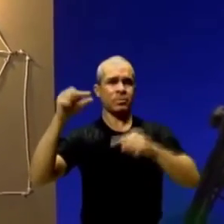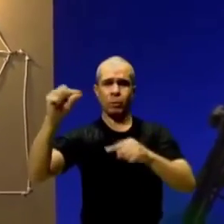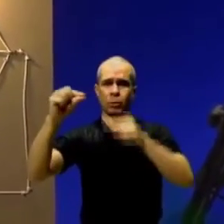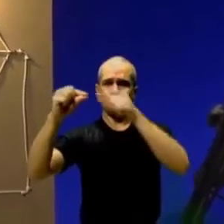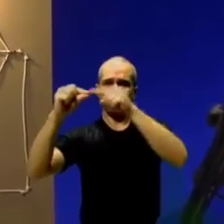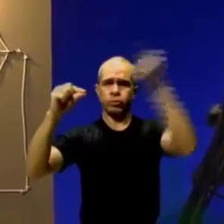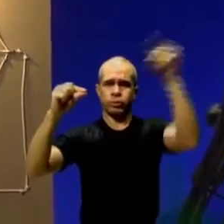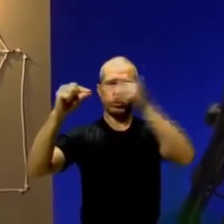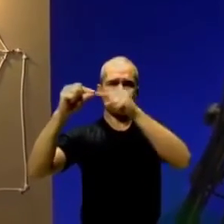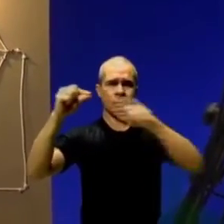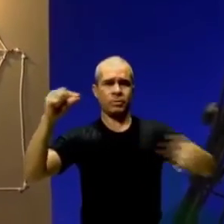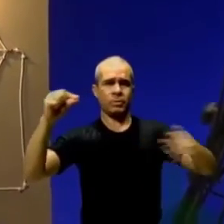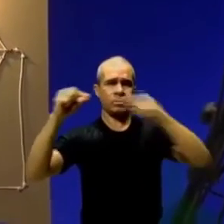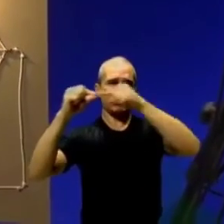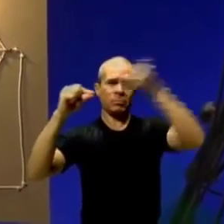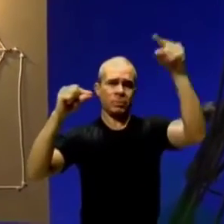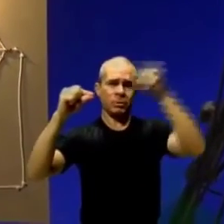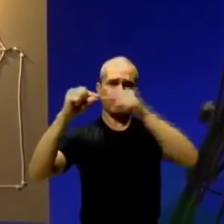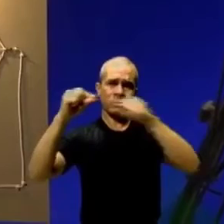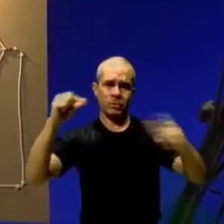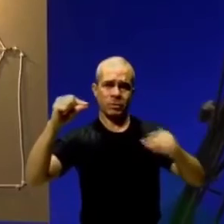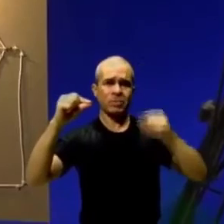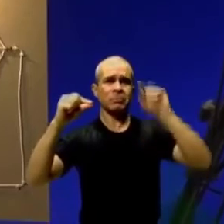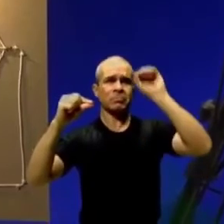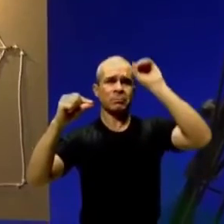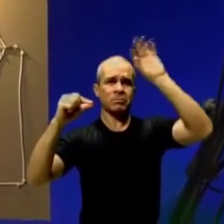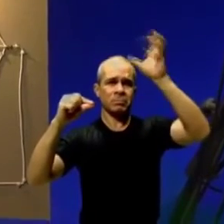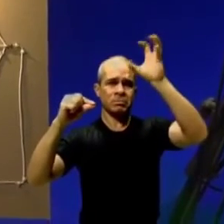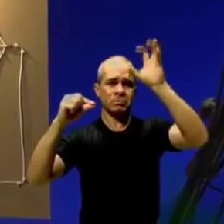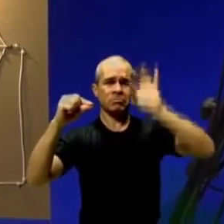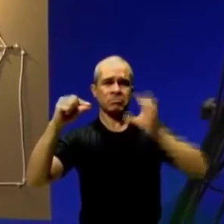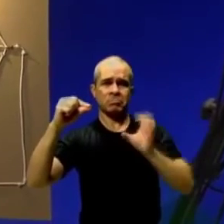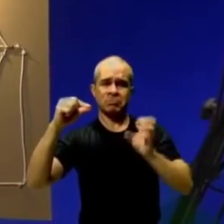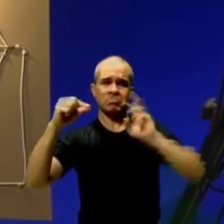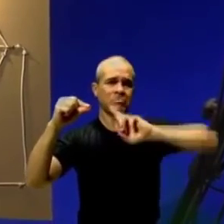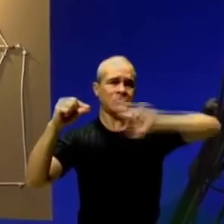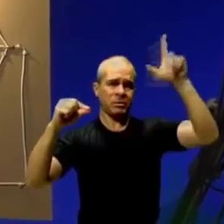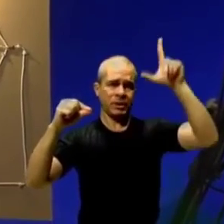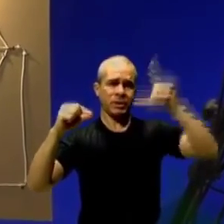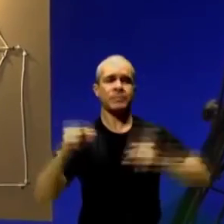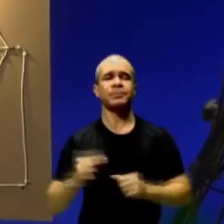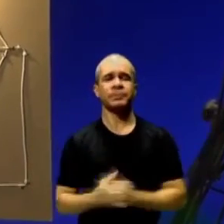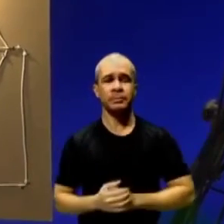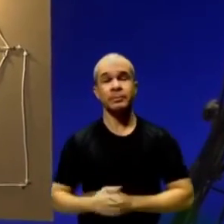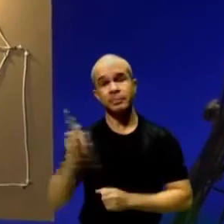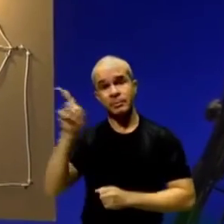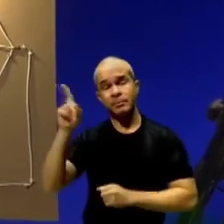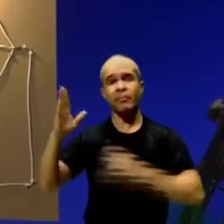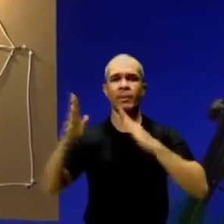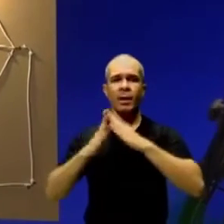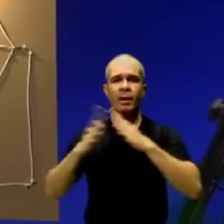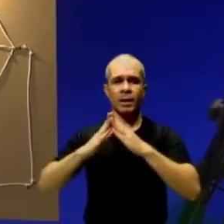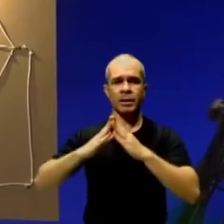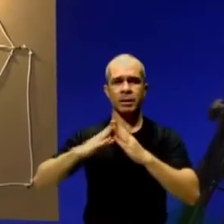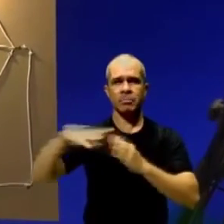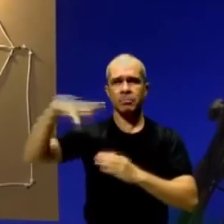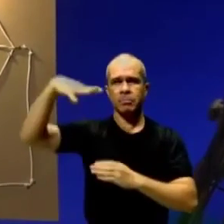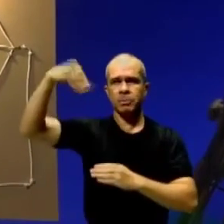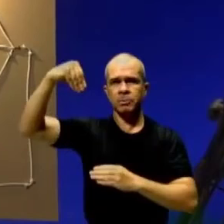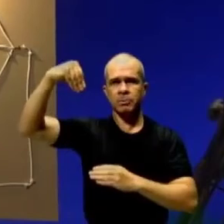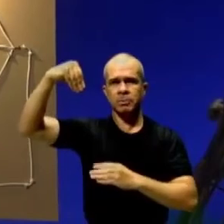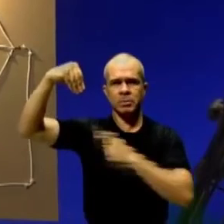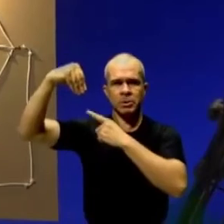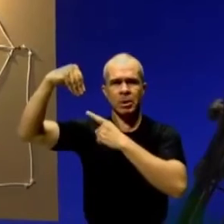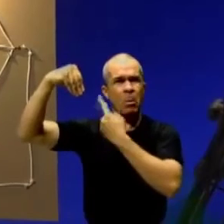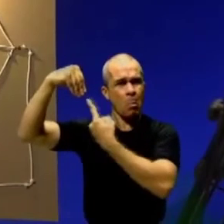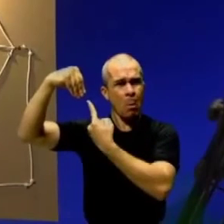ramificações, né? Ramificação 1, ramificação 2, ramificação 3, no meu equipamento ou no meu circuito. Na sua casa, quando queima a lâmpada, queima todas as lâmpadas da sua